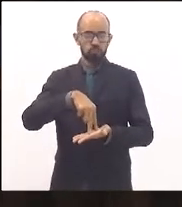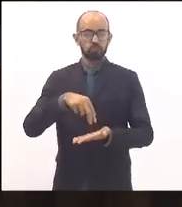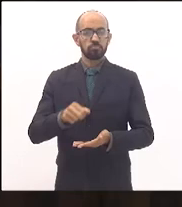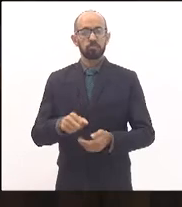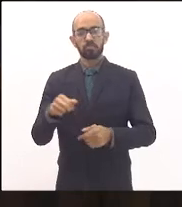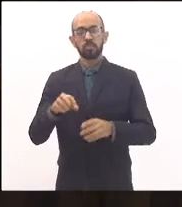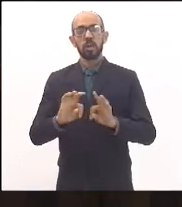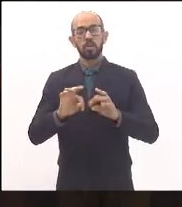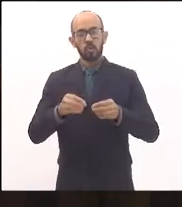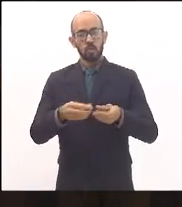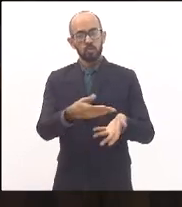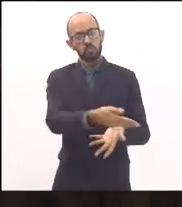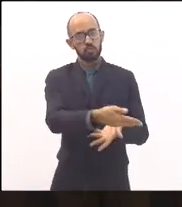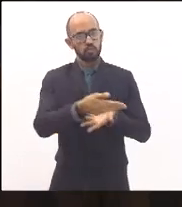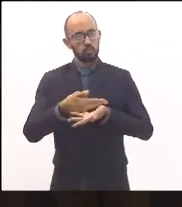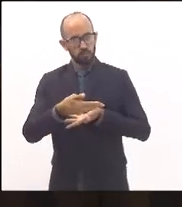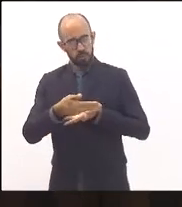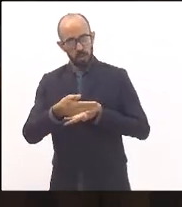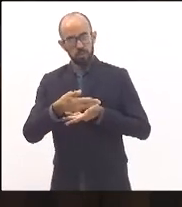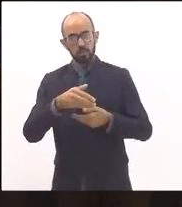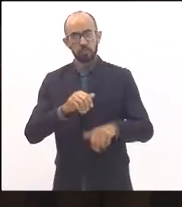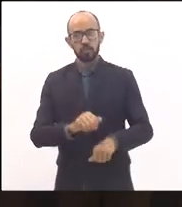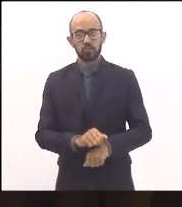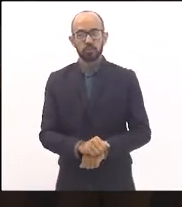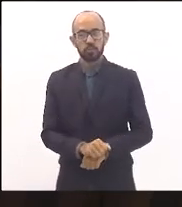Olá a todos os convidados